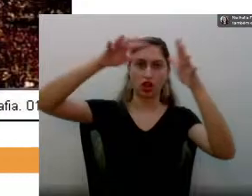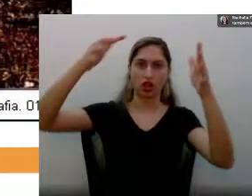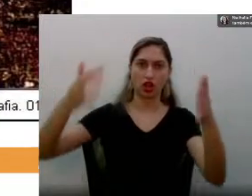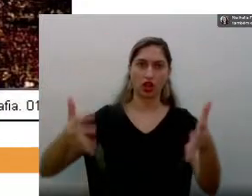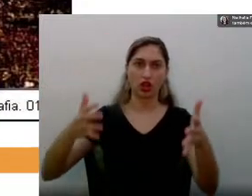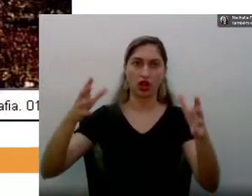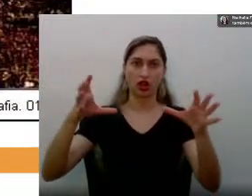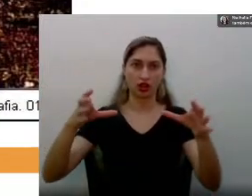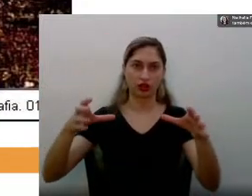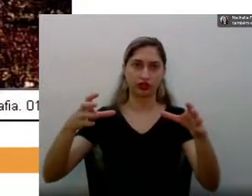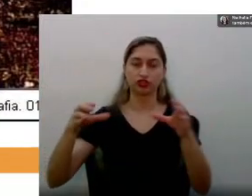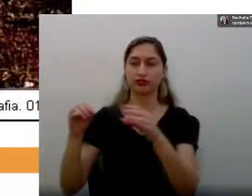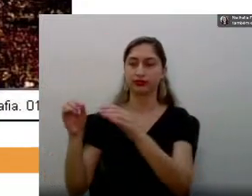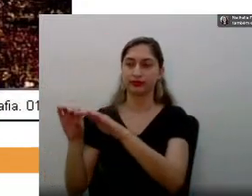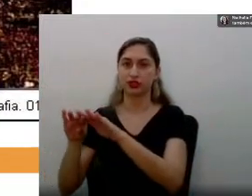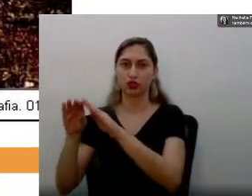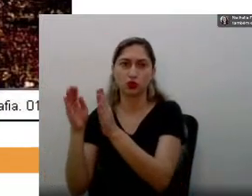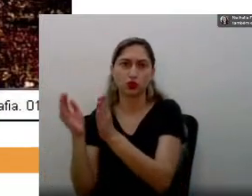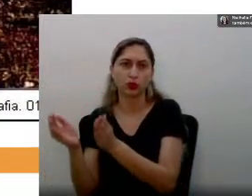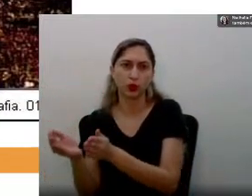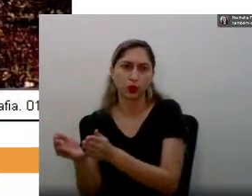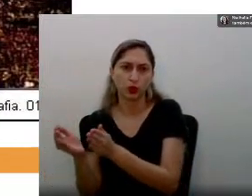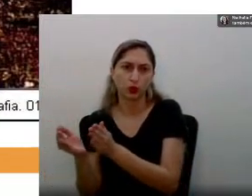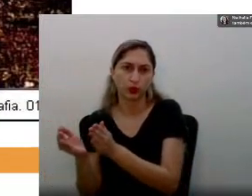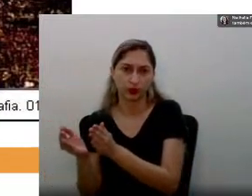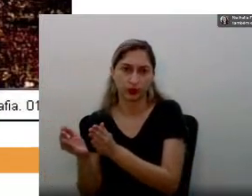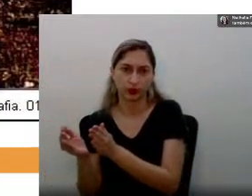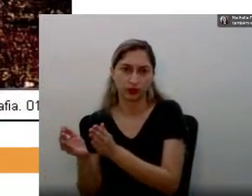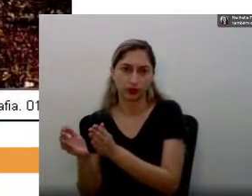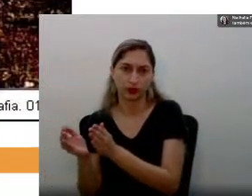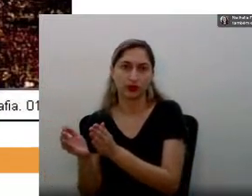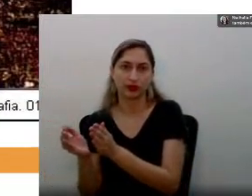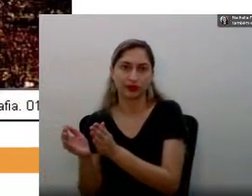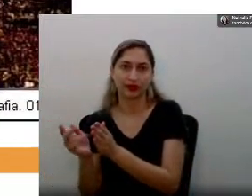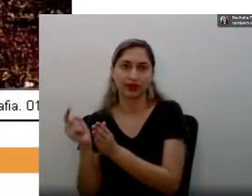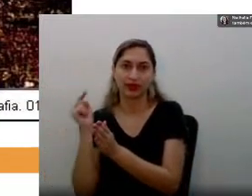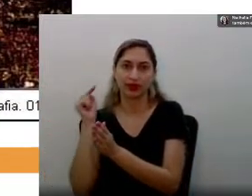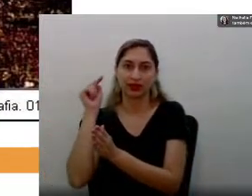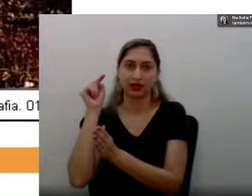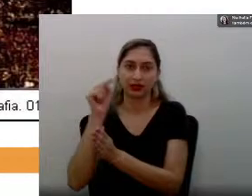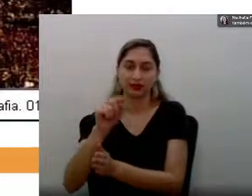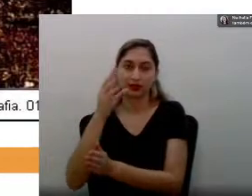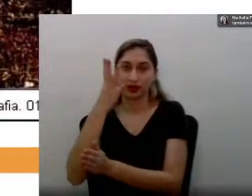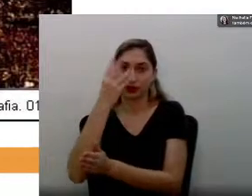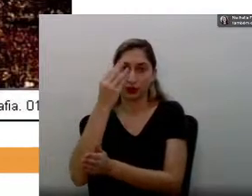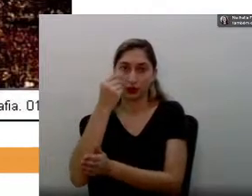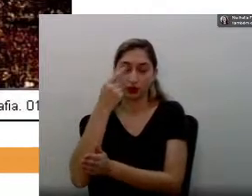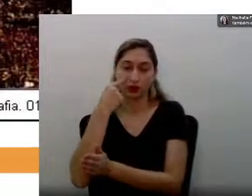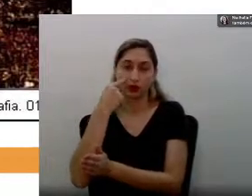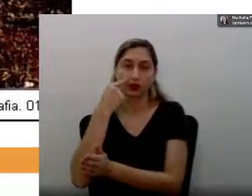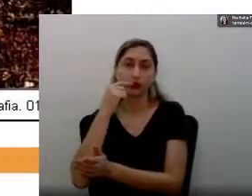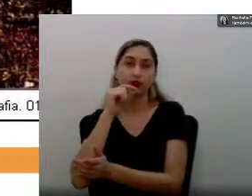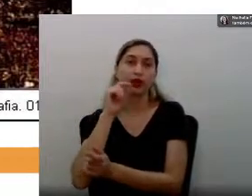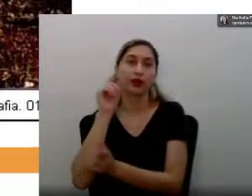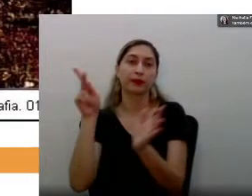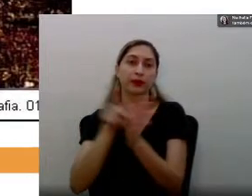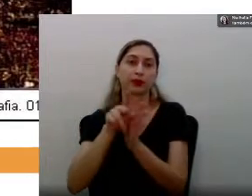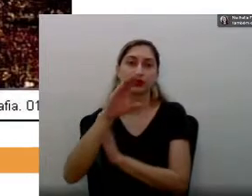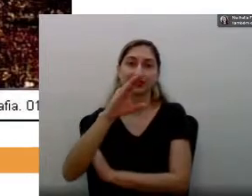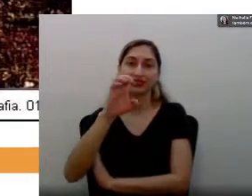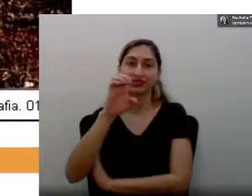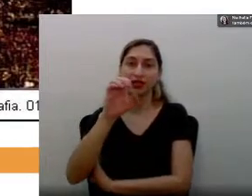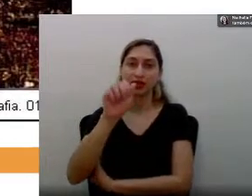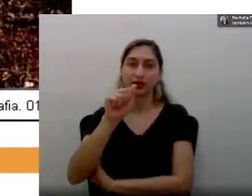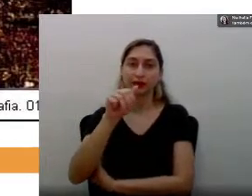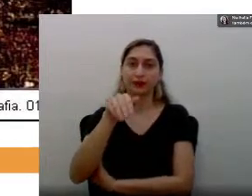outro telescópio aqui em baixo tá essa foto é uma foto do Acervo do siamig né e o que que vem é seu siamig o